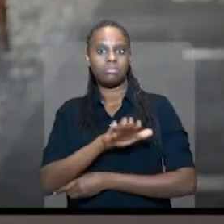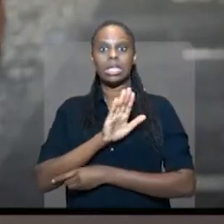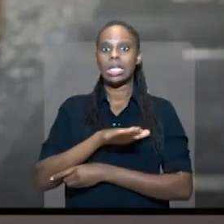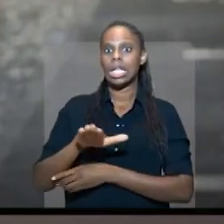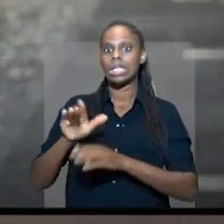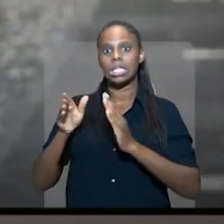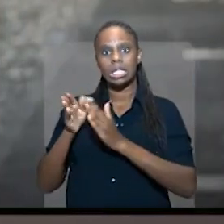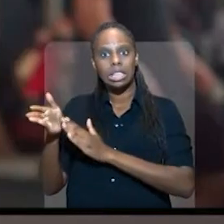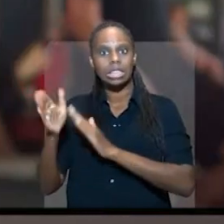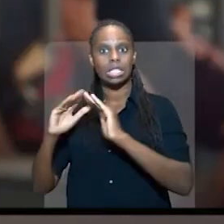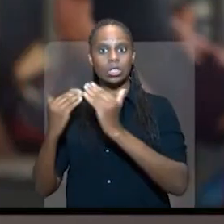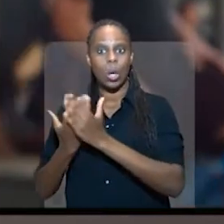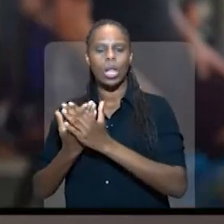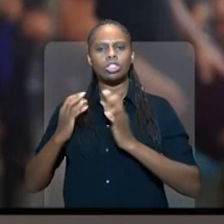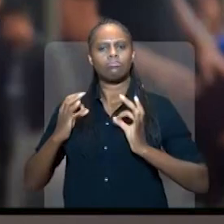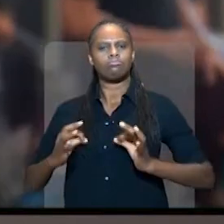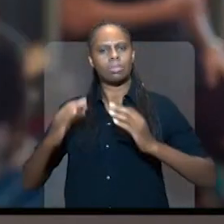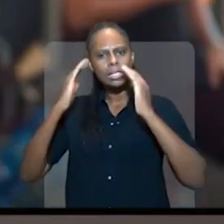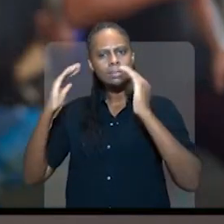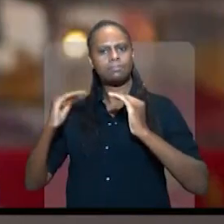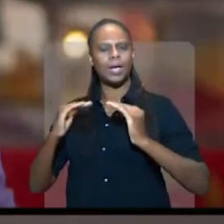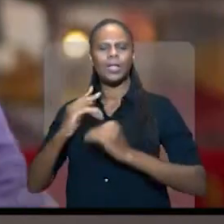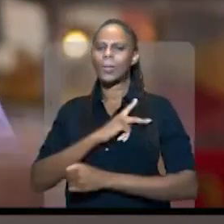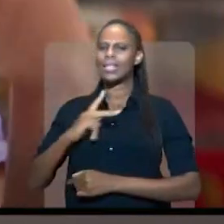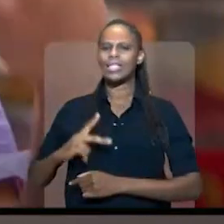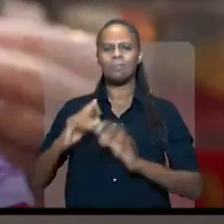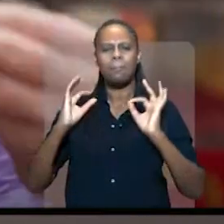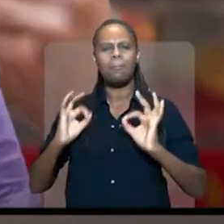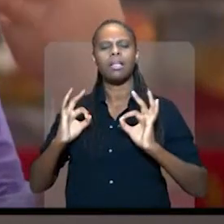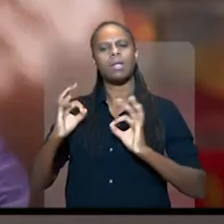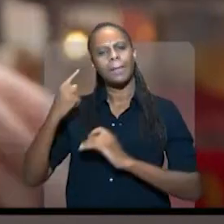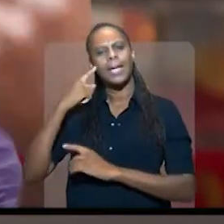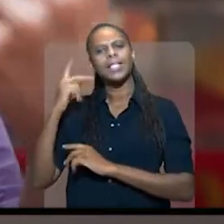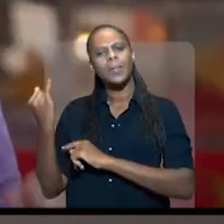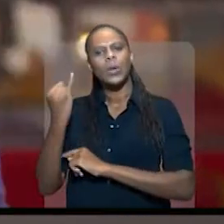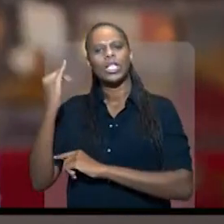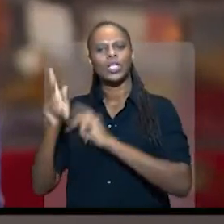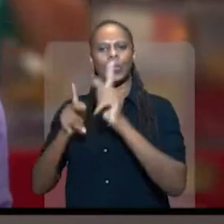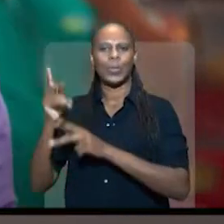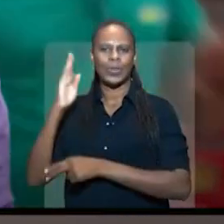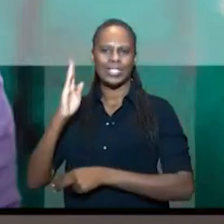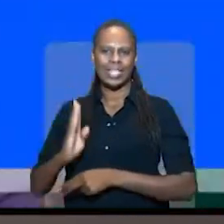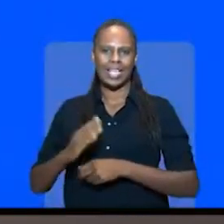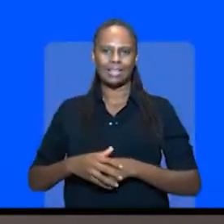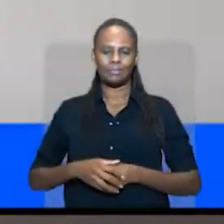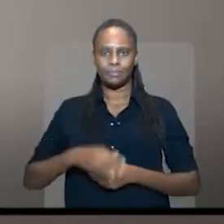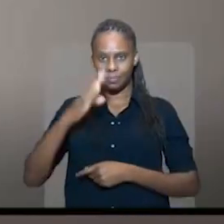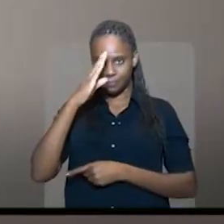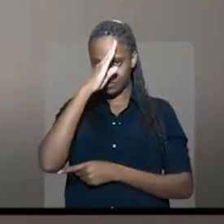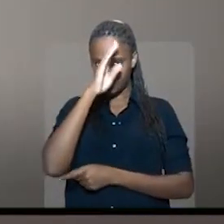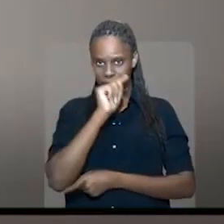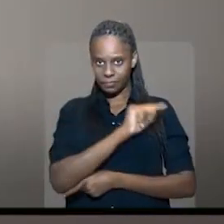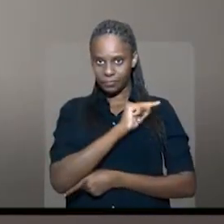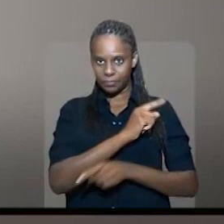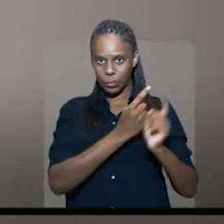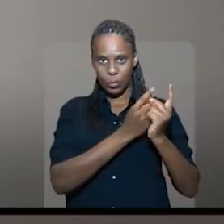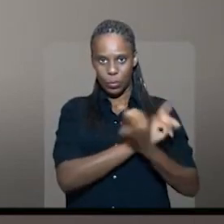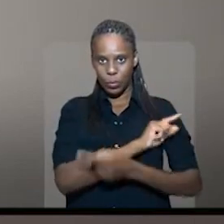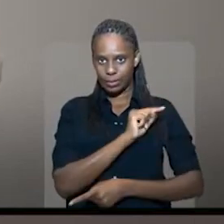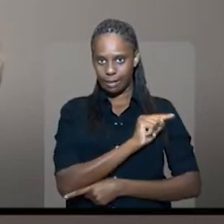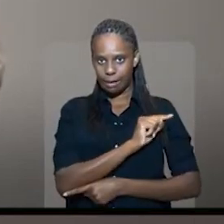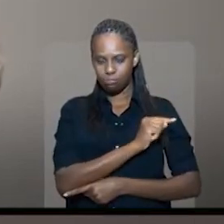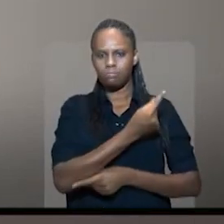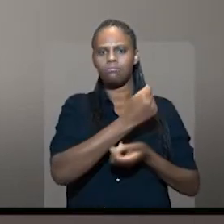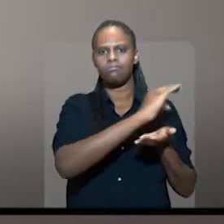criança, a criança na escola. Dignidade, respeito. É um presidente que se importa com o povo brasileiro. Já com Bolsonaro